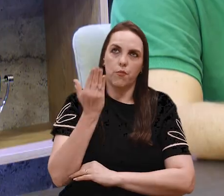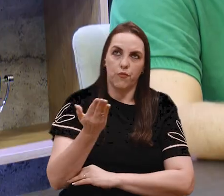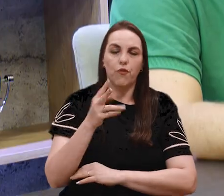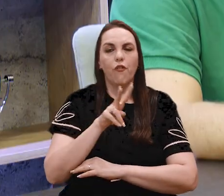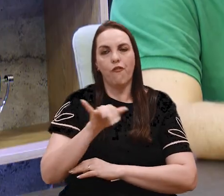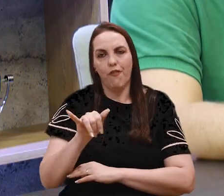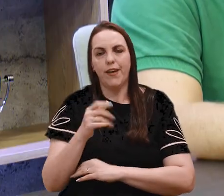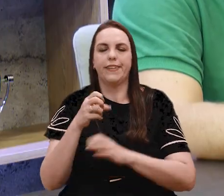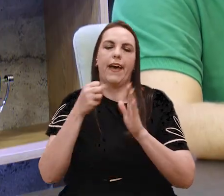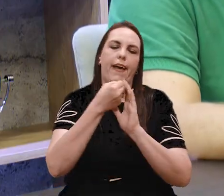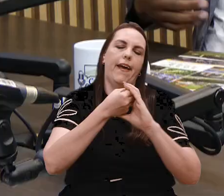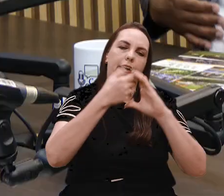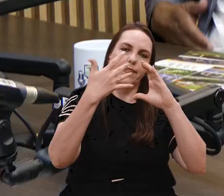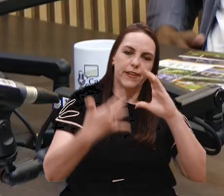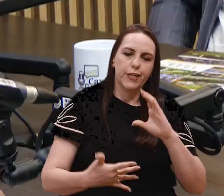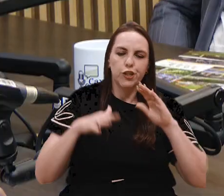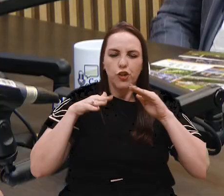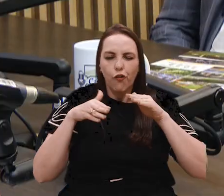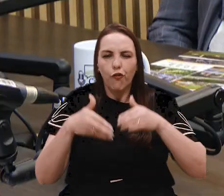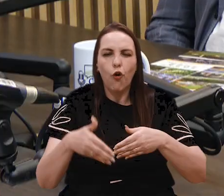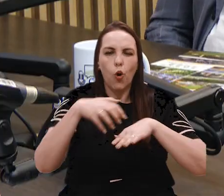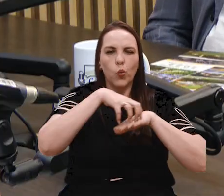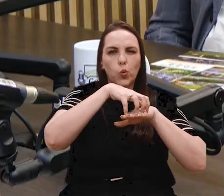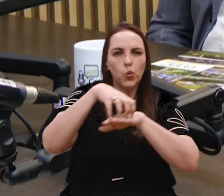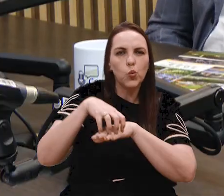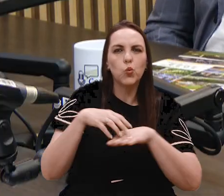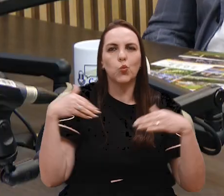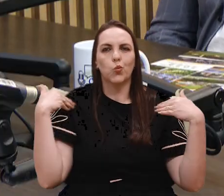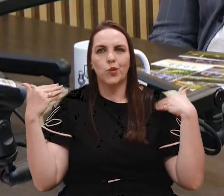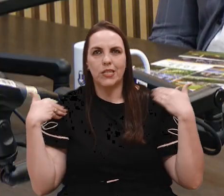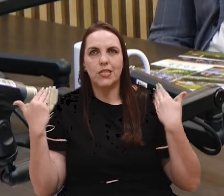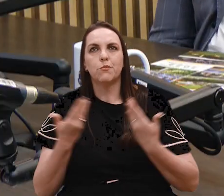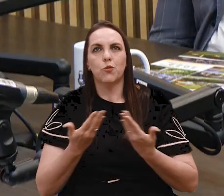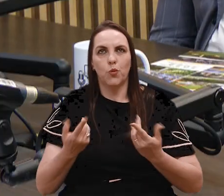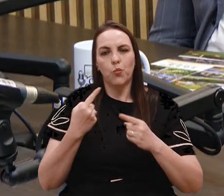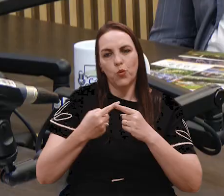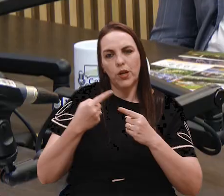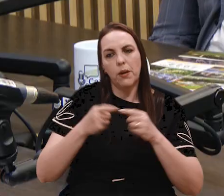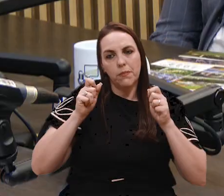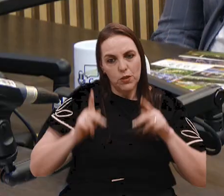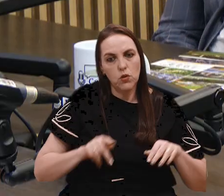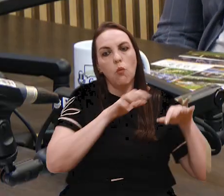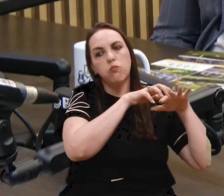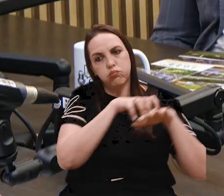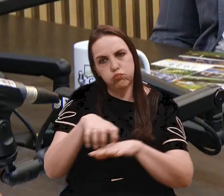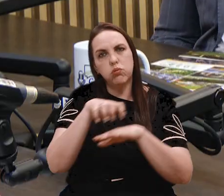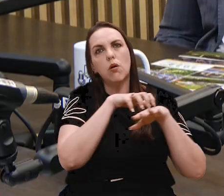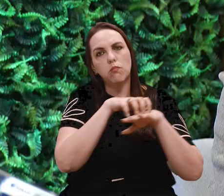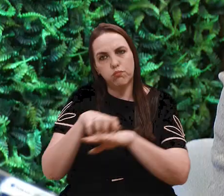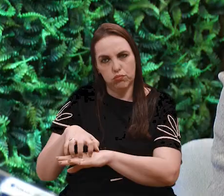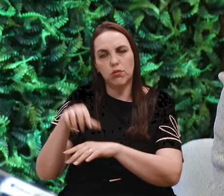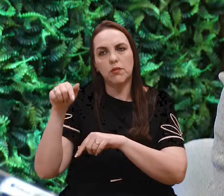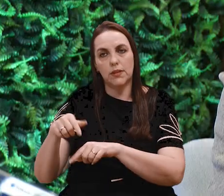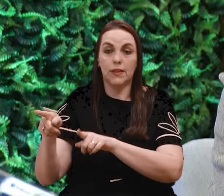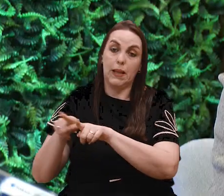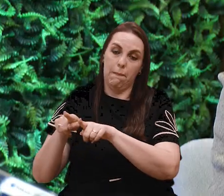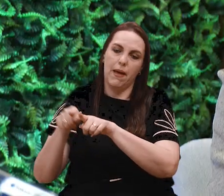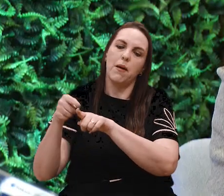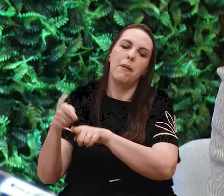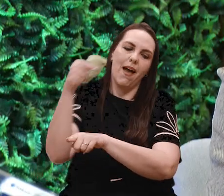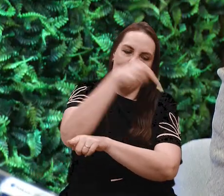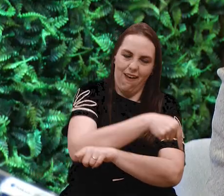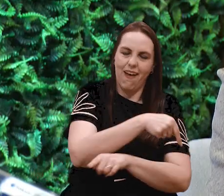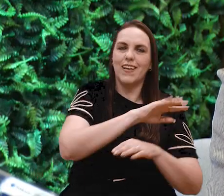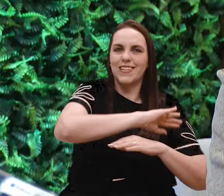suas características voltadas ao turismo, onde a gente tem aí um deslocamento muito forte para a região da Serra, né? Não só o